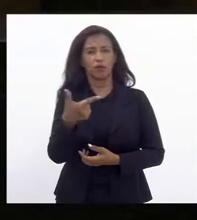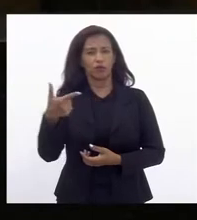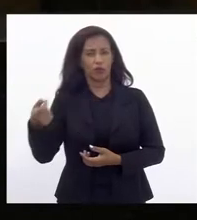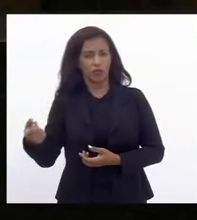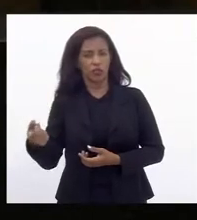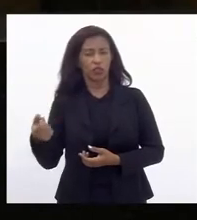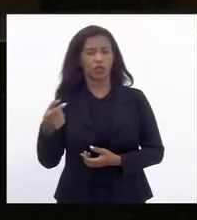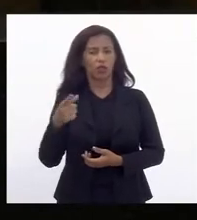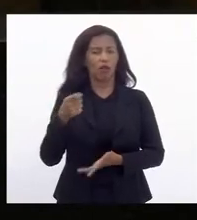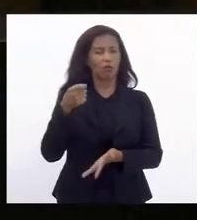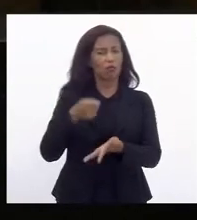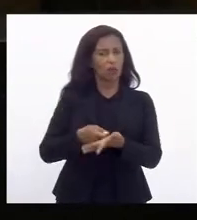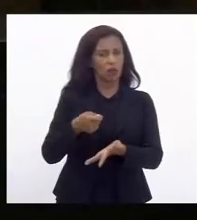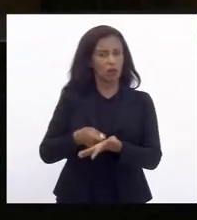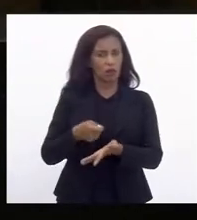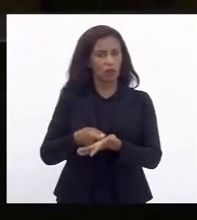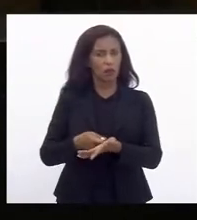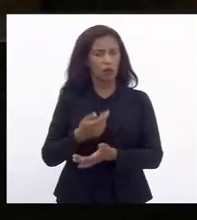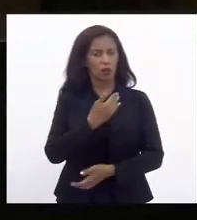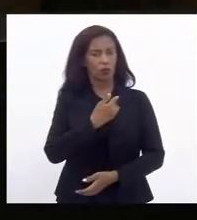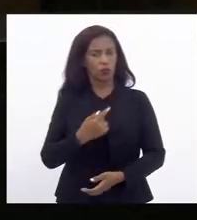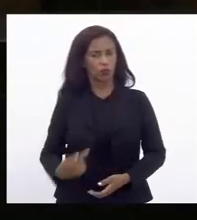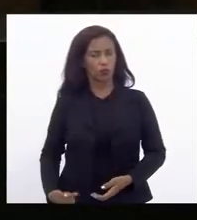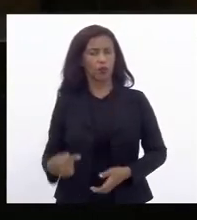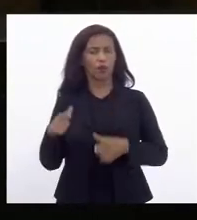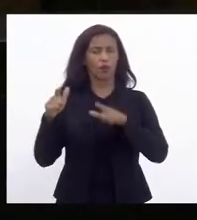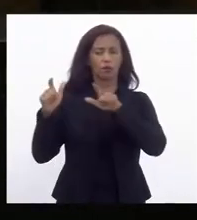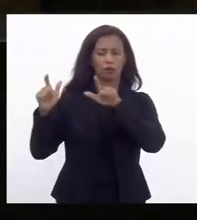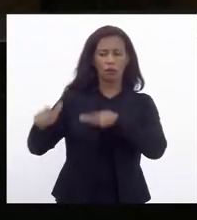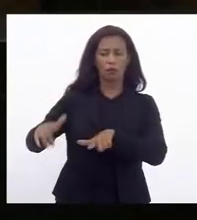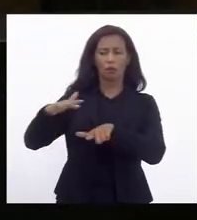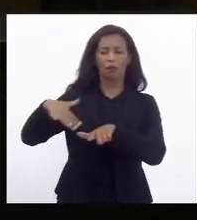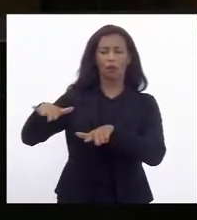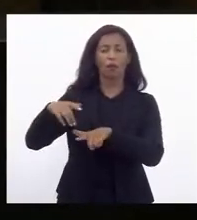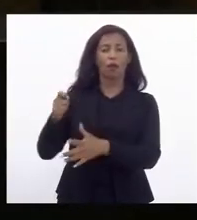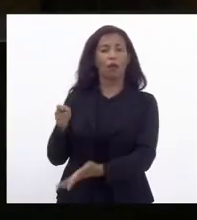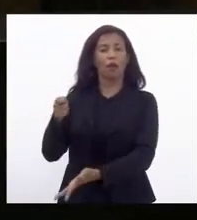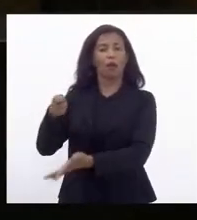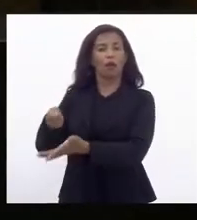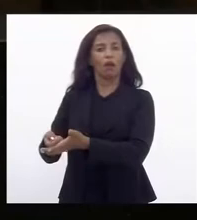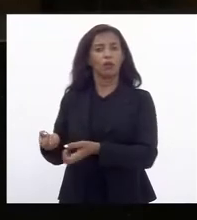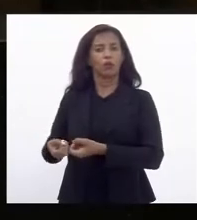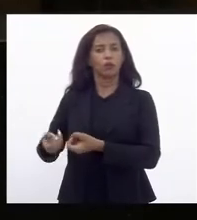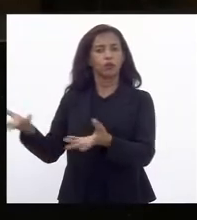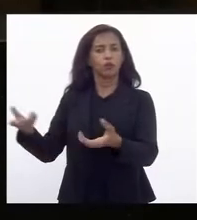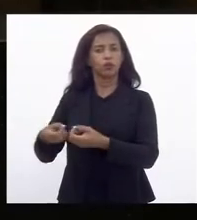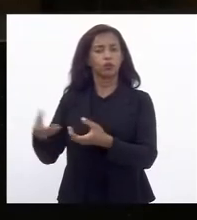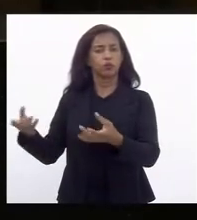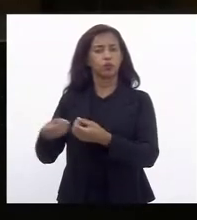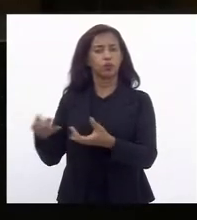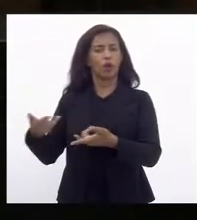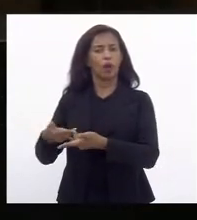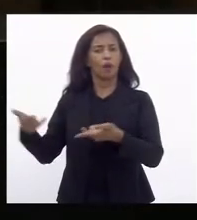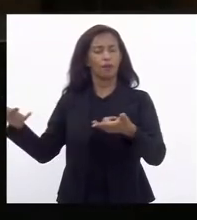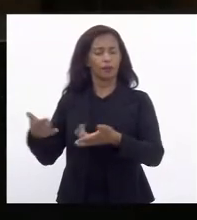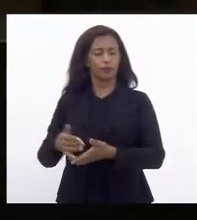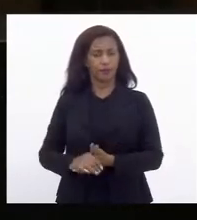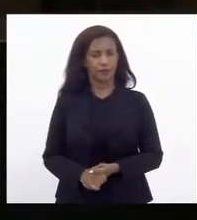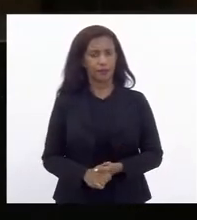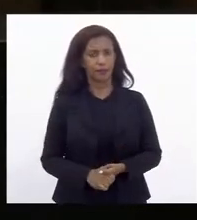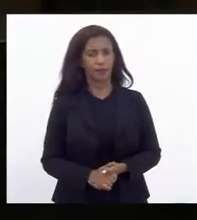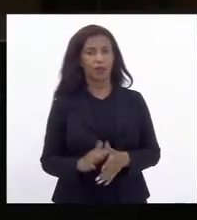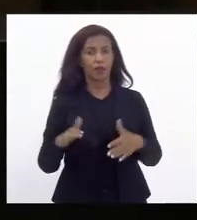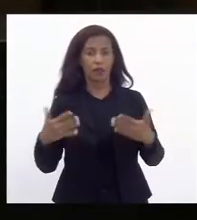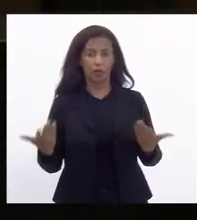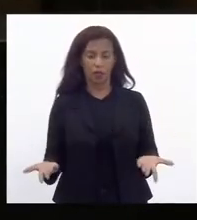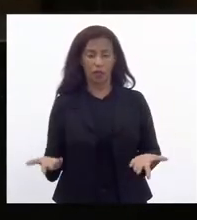2020, determinou aos governos locais a garantia da distribuição dos absorventes íntimos.